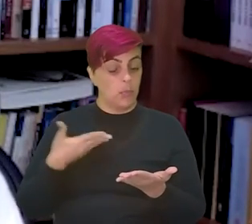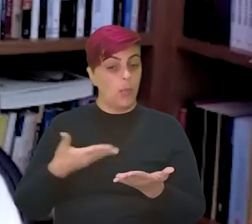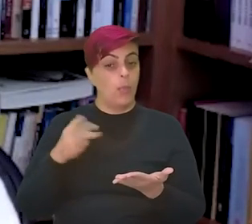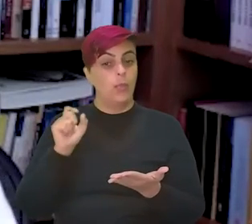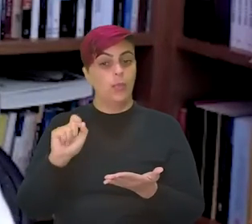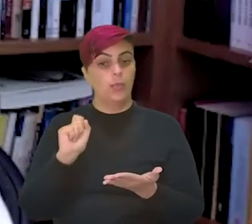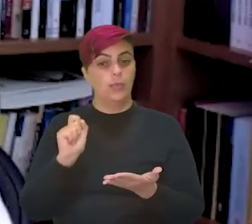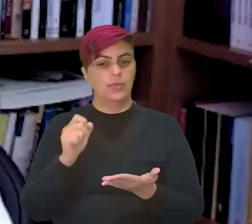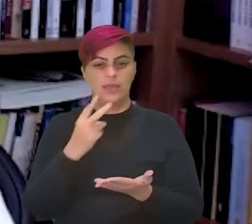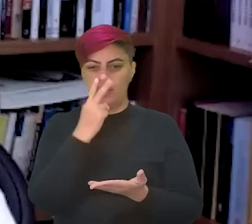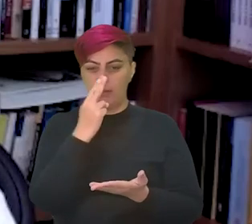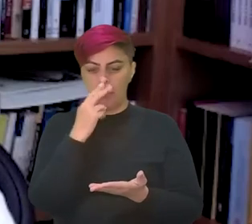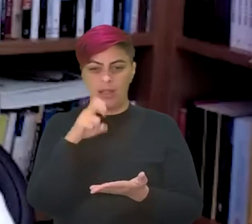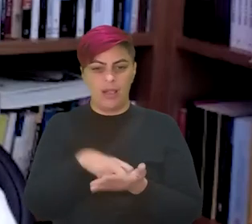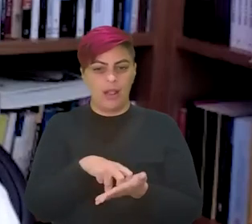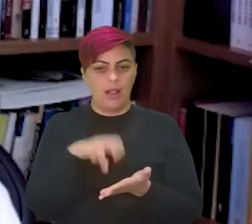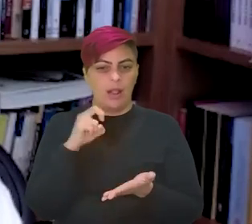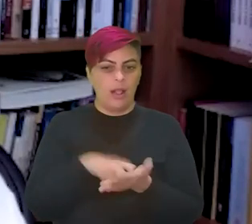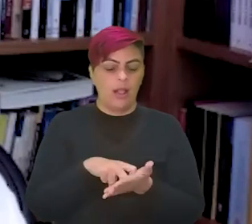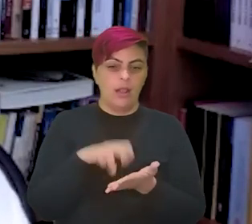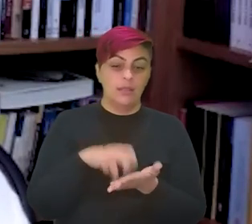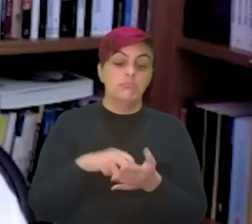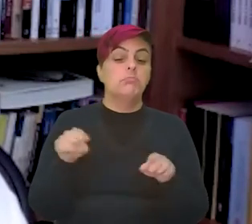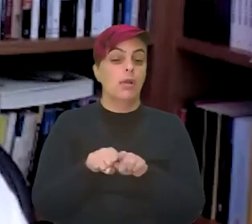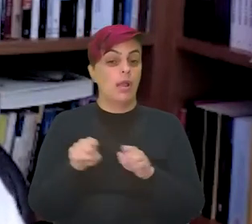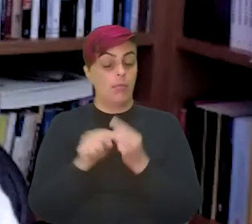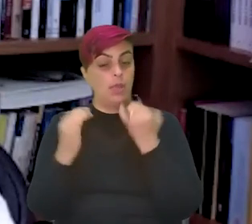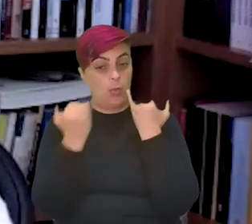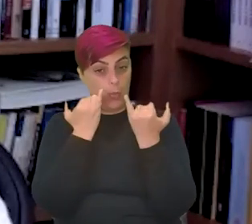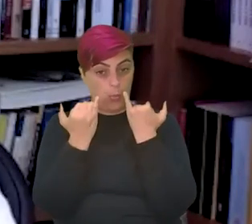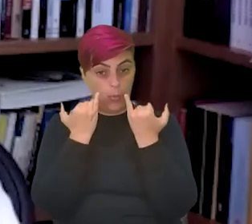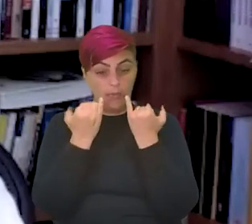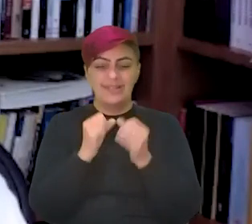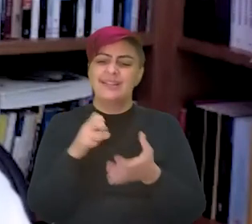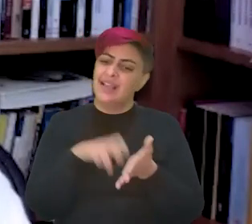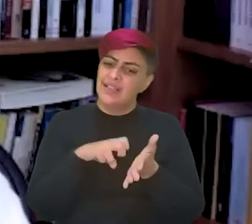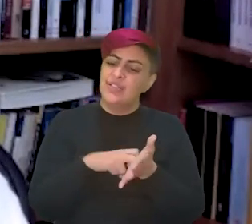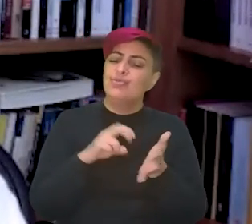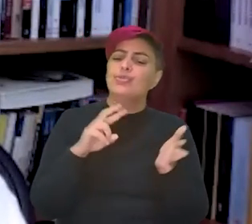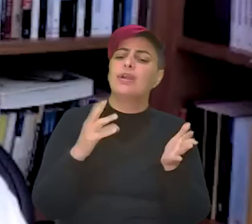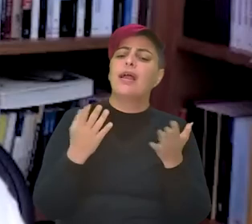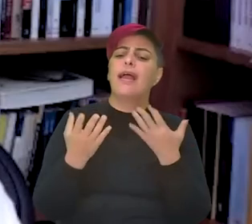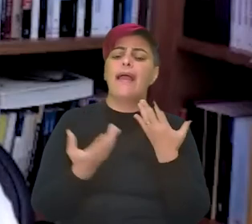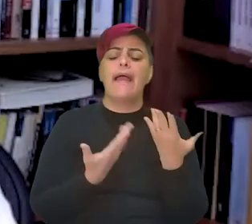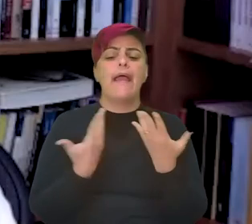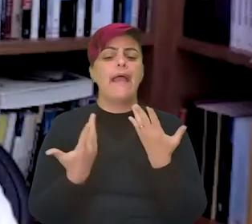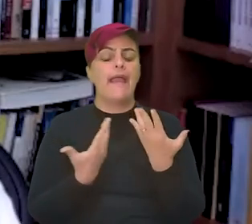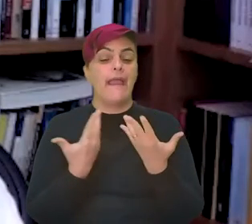uma penitência, né? Além de ser informação. Penitência no